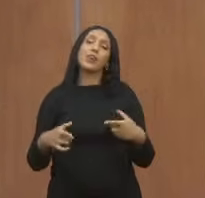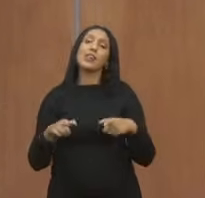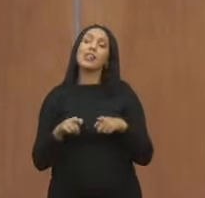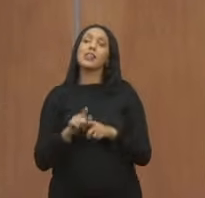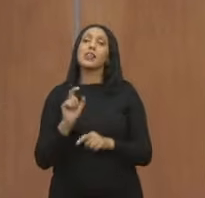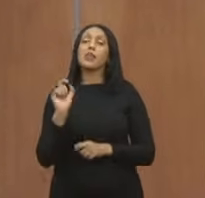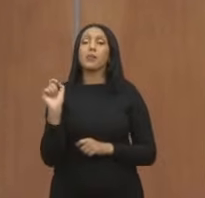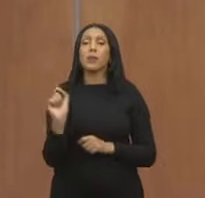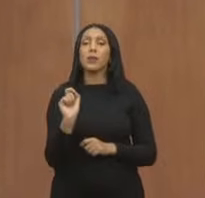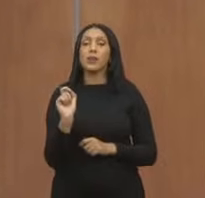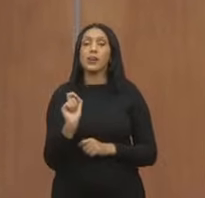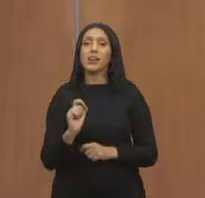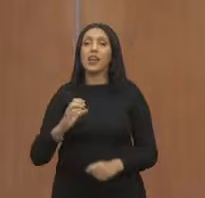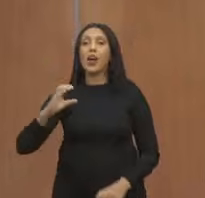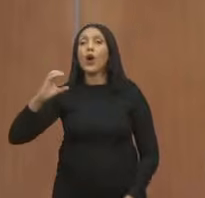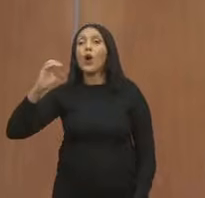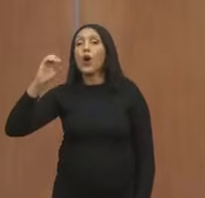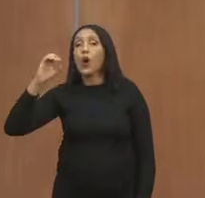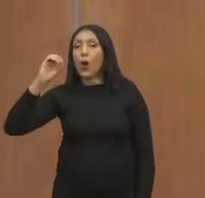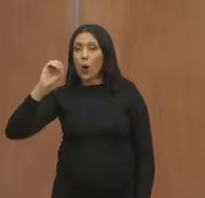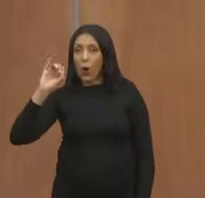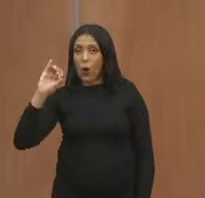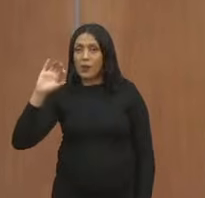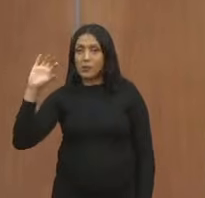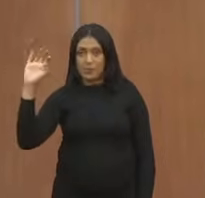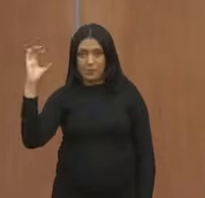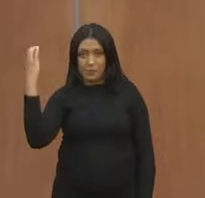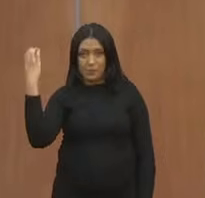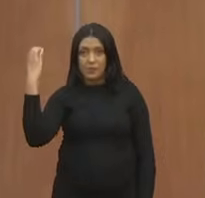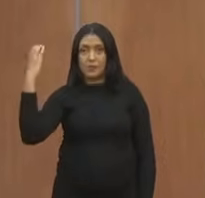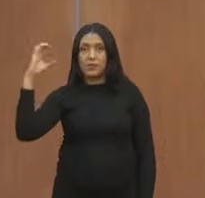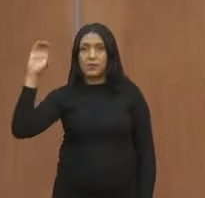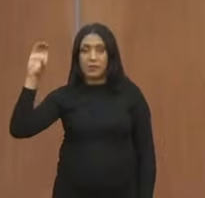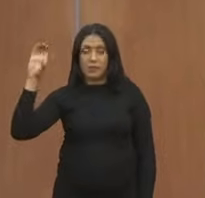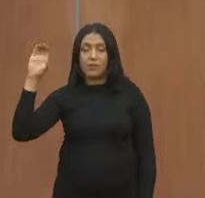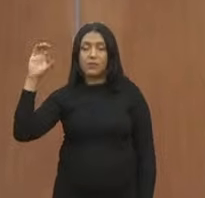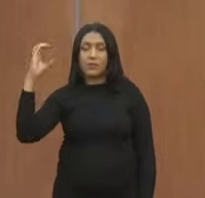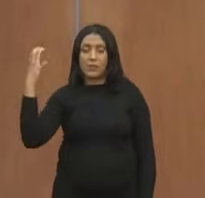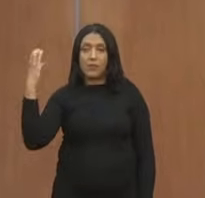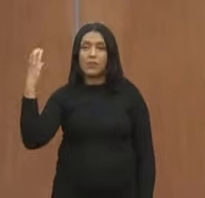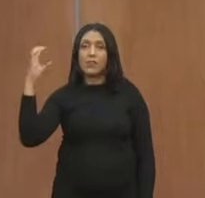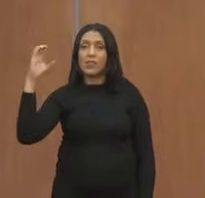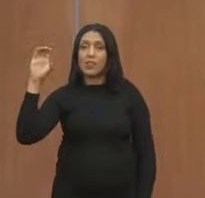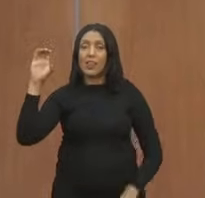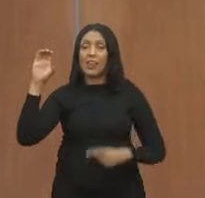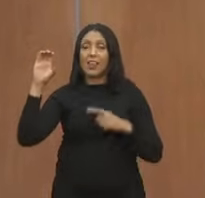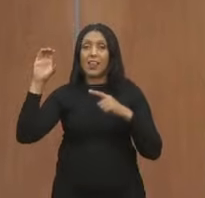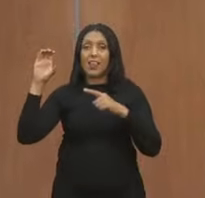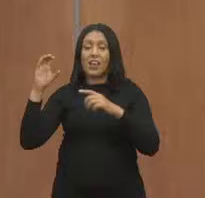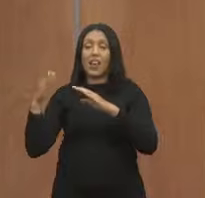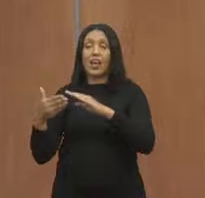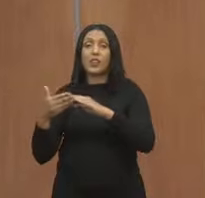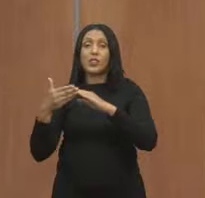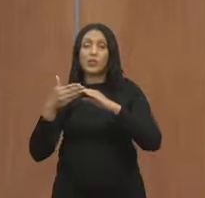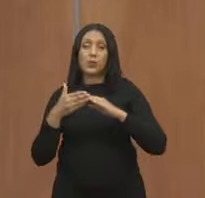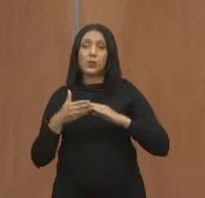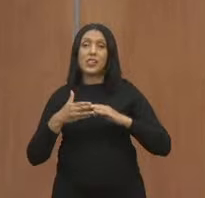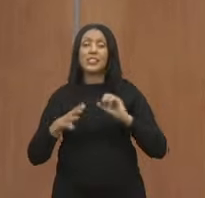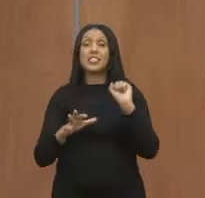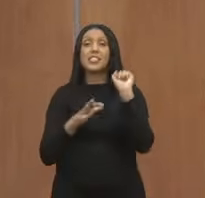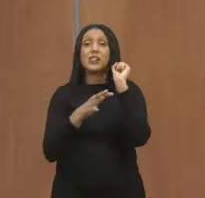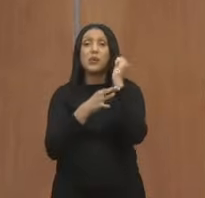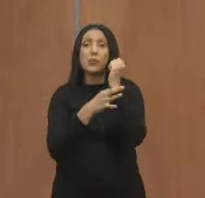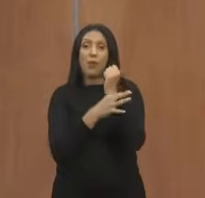de Operações Integradas, que é o COI. O COI, que é uma ferramenta fundamental para a segurança da nossa cidade, que são as